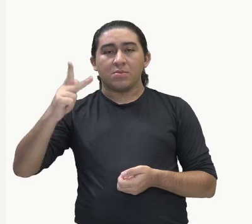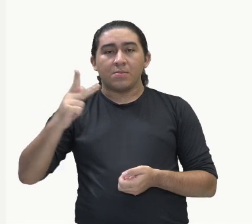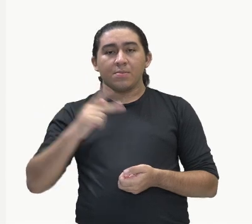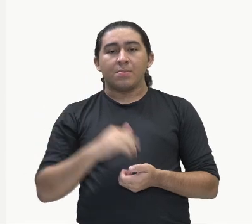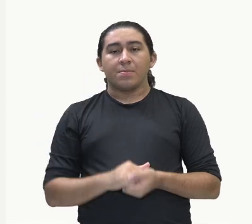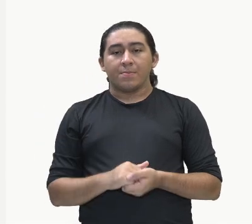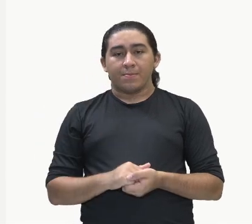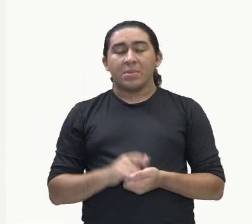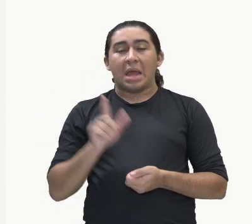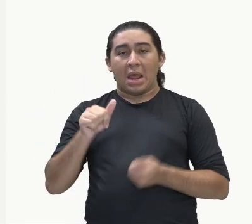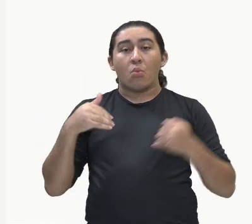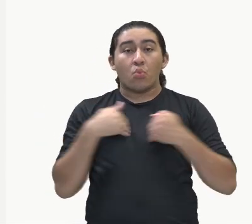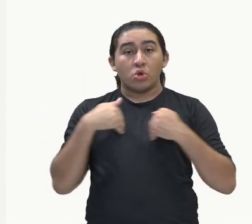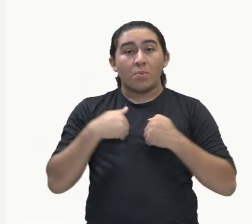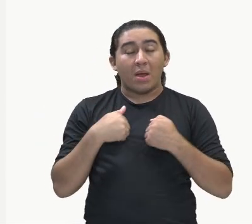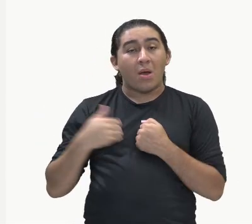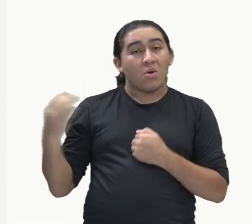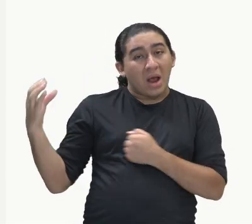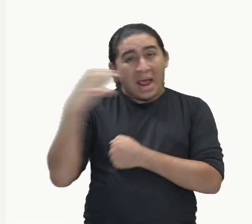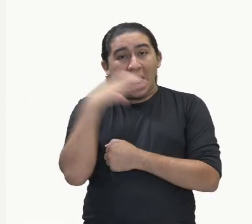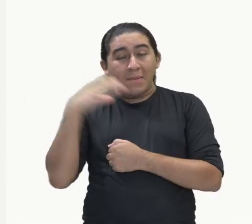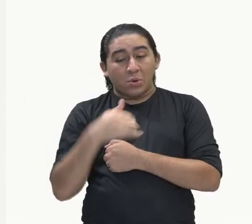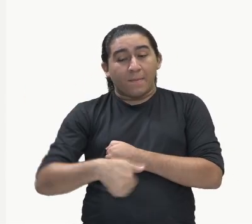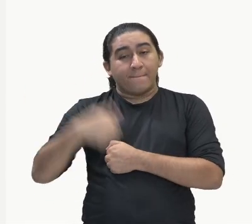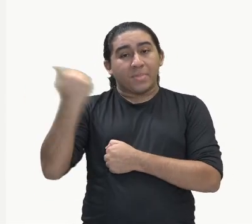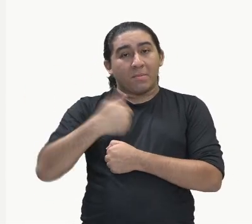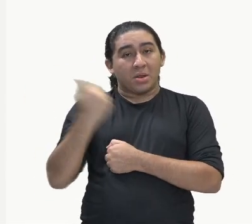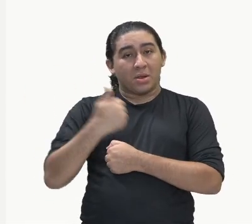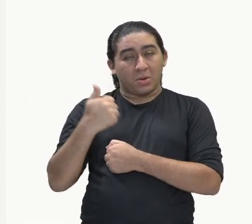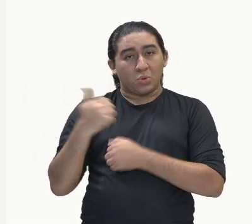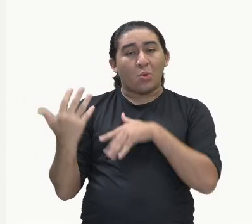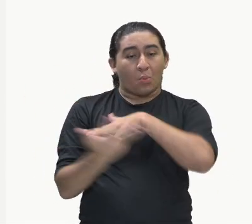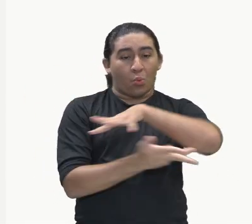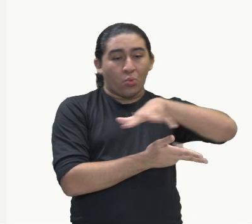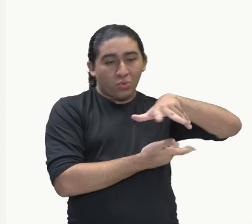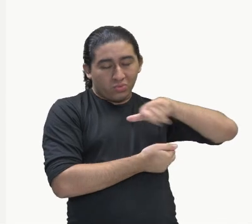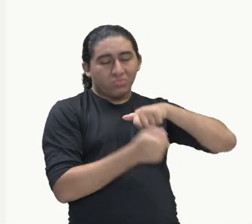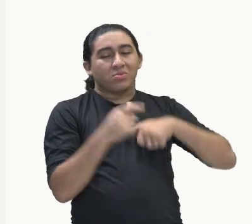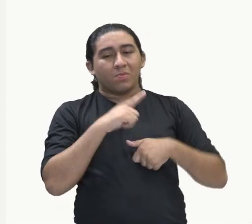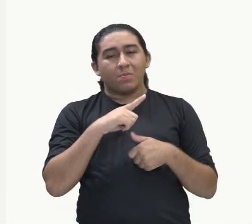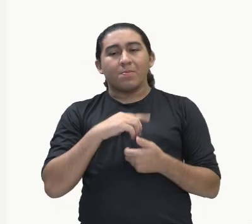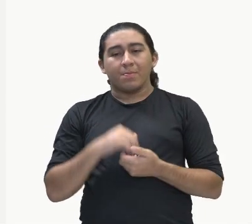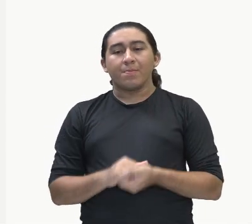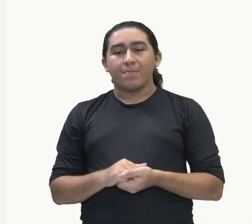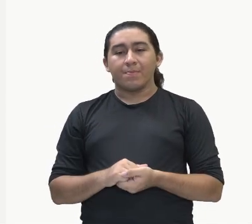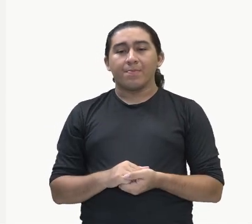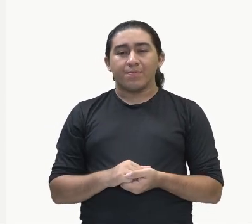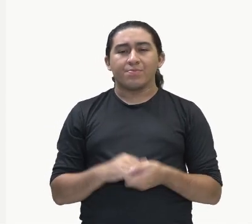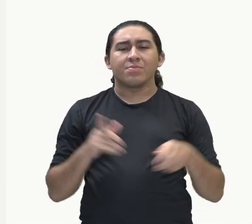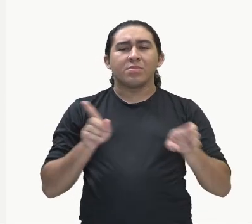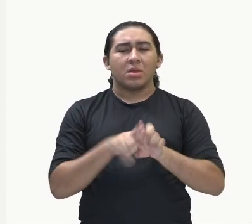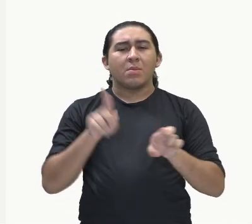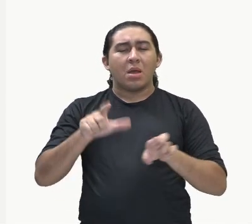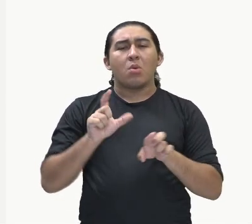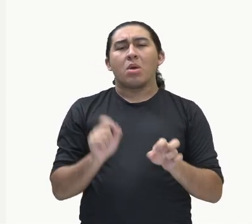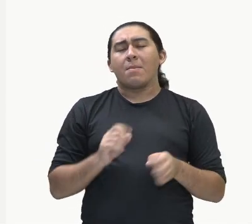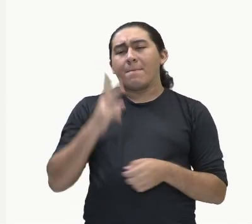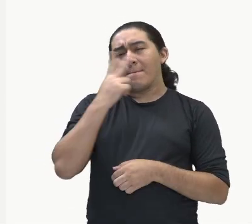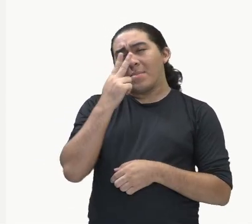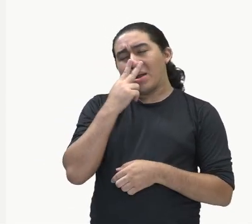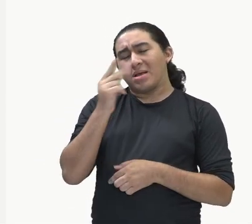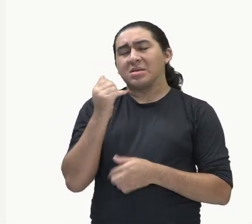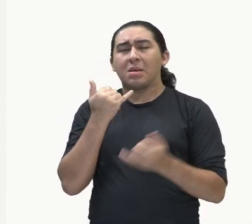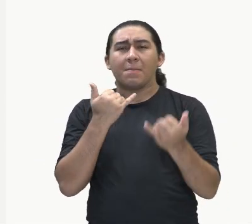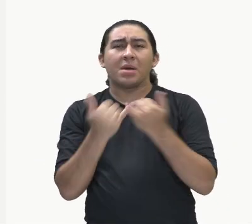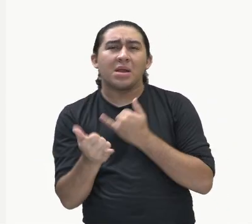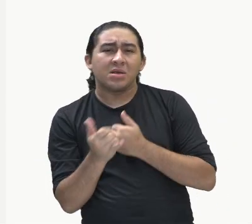Ele é o animal, inclusive, mais rápido, né, do mundo. Ele atinge a velocidade muito alta. E é um caçador. É como se fosse muito